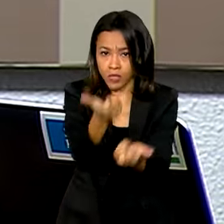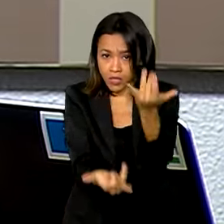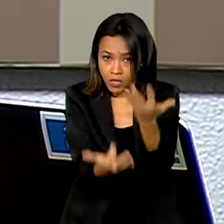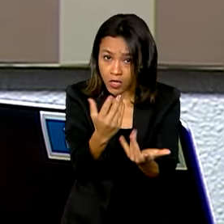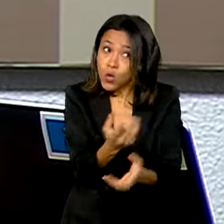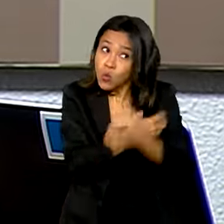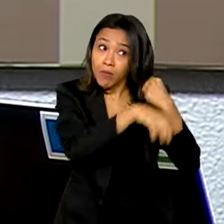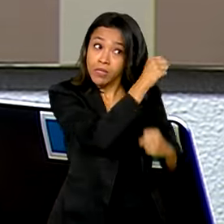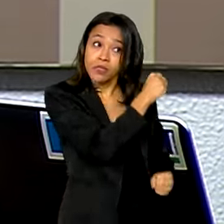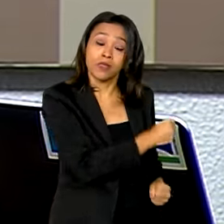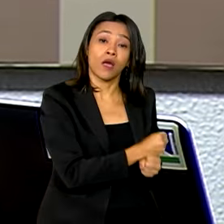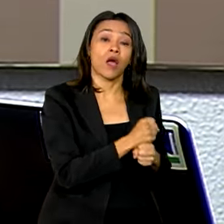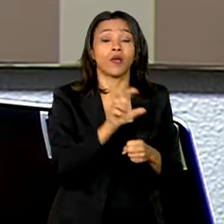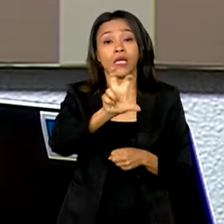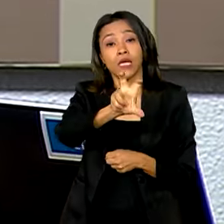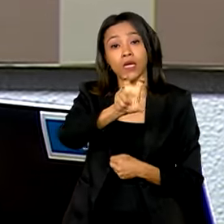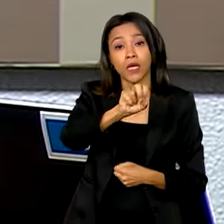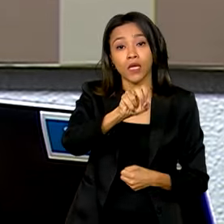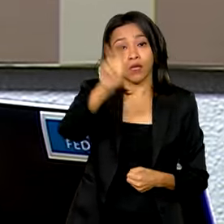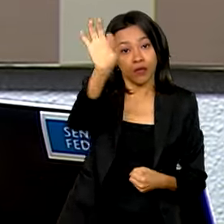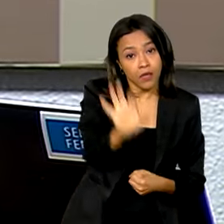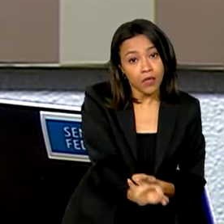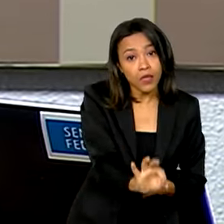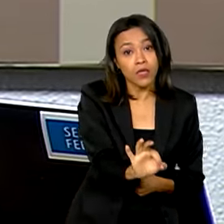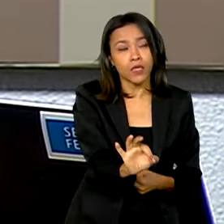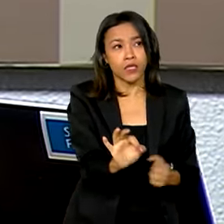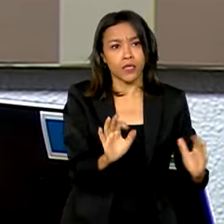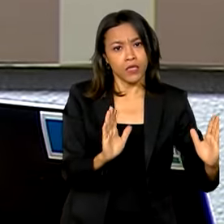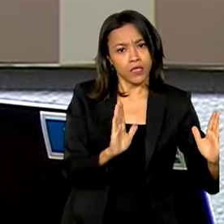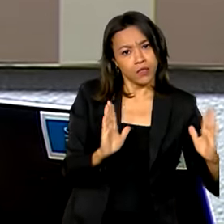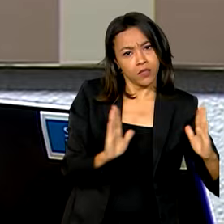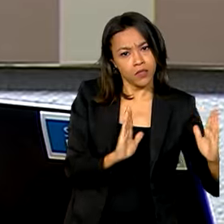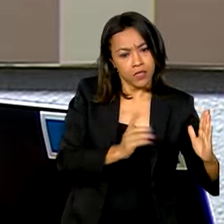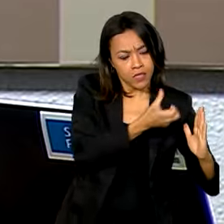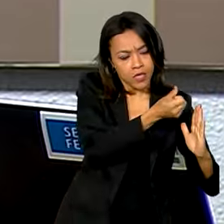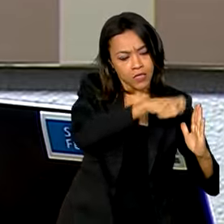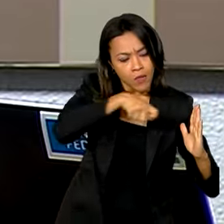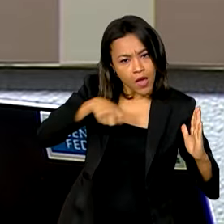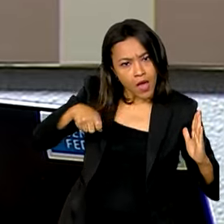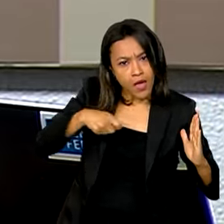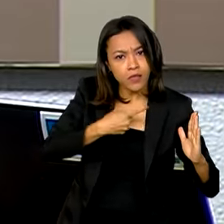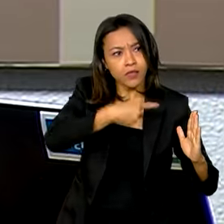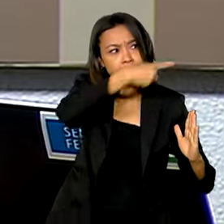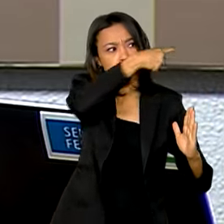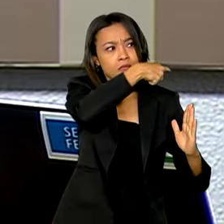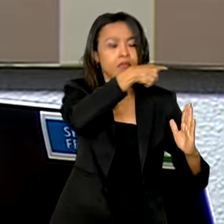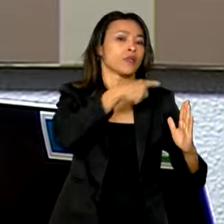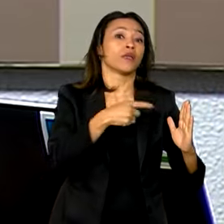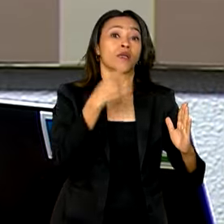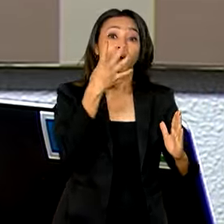passado em 50%, nesses primeiros 6 meses, em